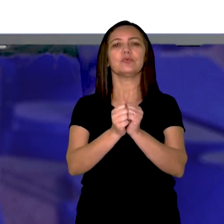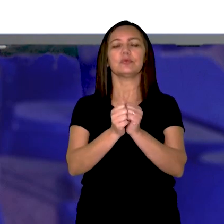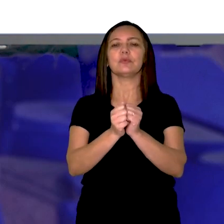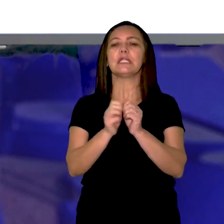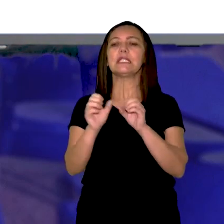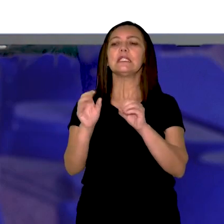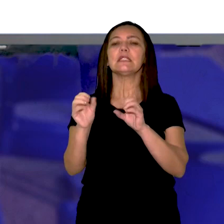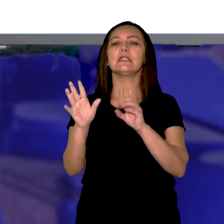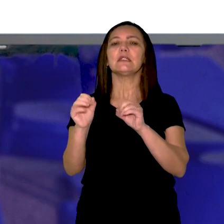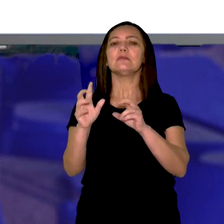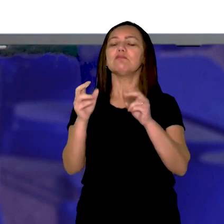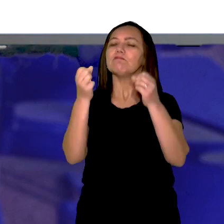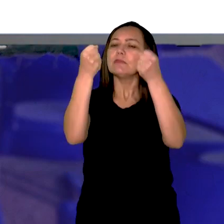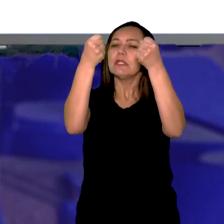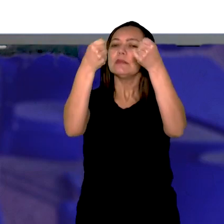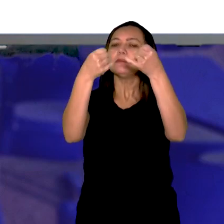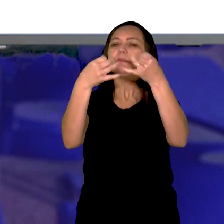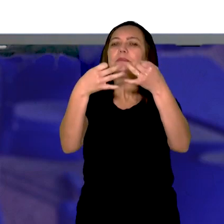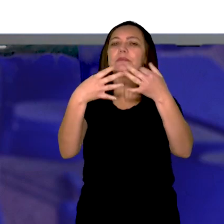aula explicando